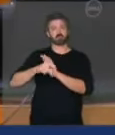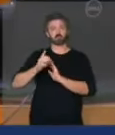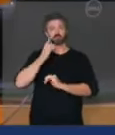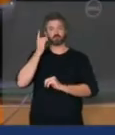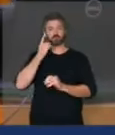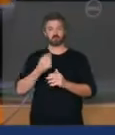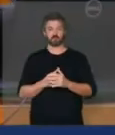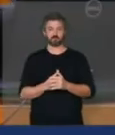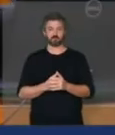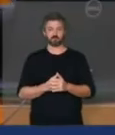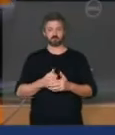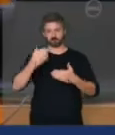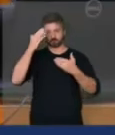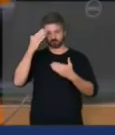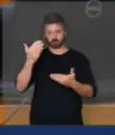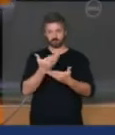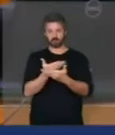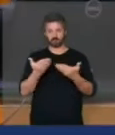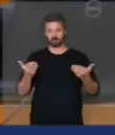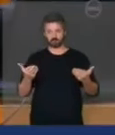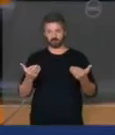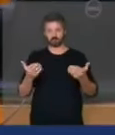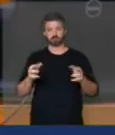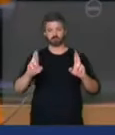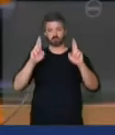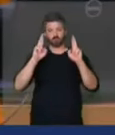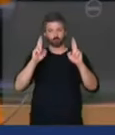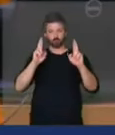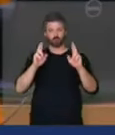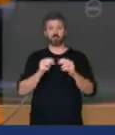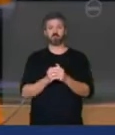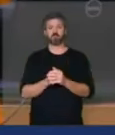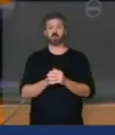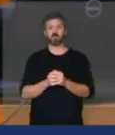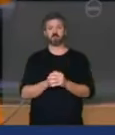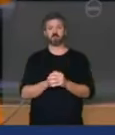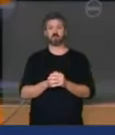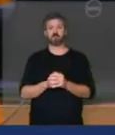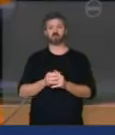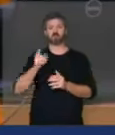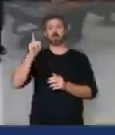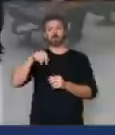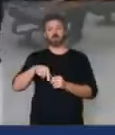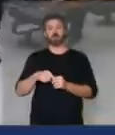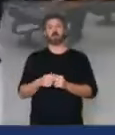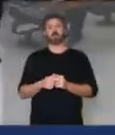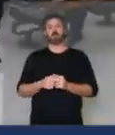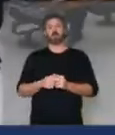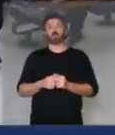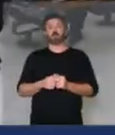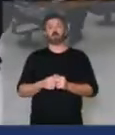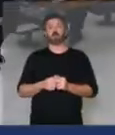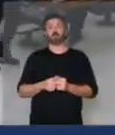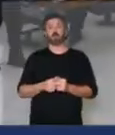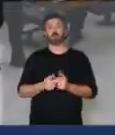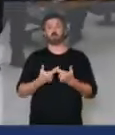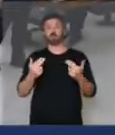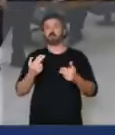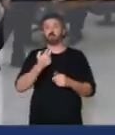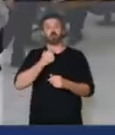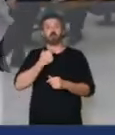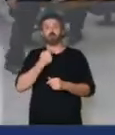parlamentar. Muito obrigado a todos e eu espero que isso tenha sido um feito de que não se pode